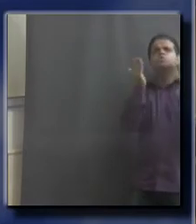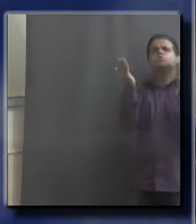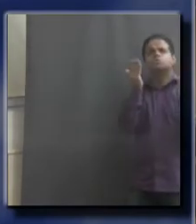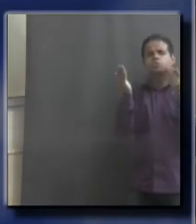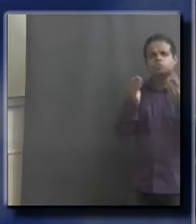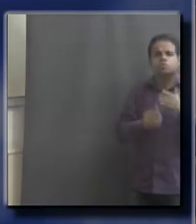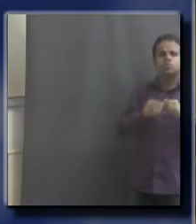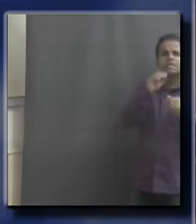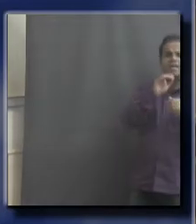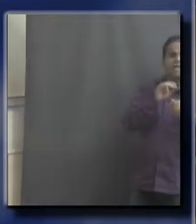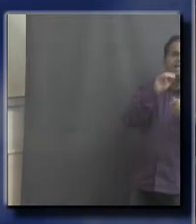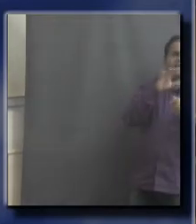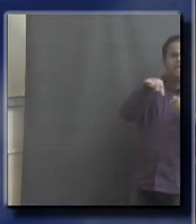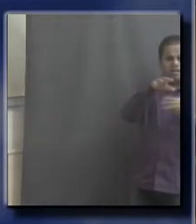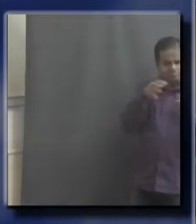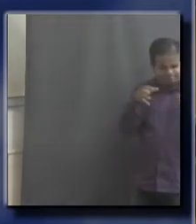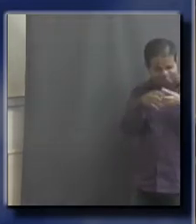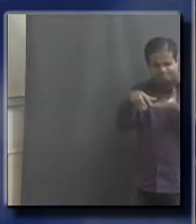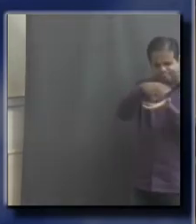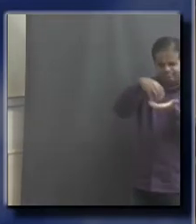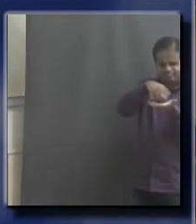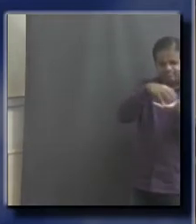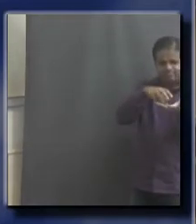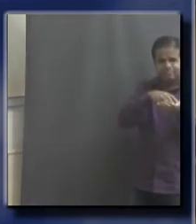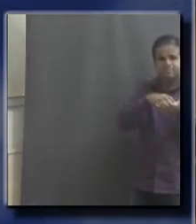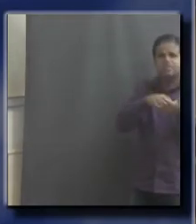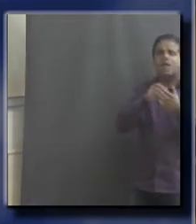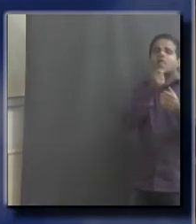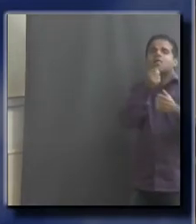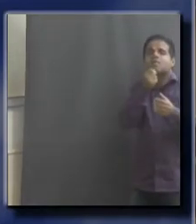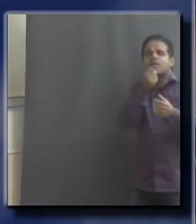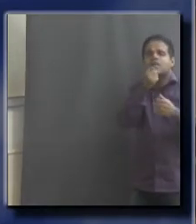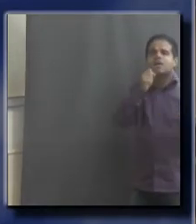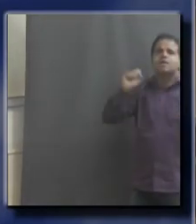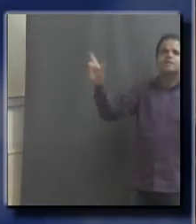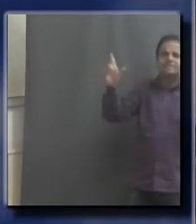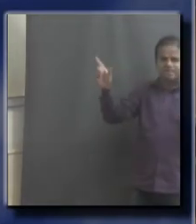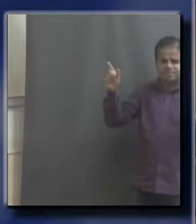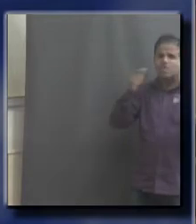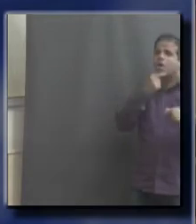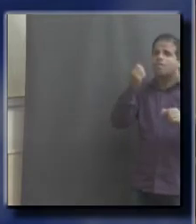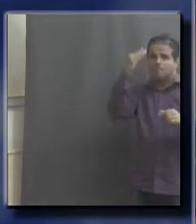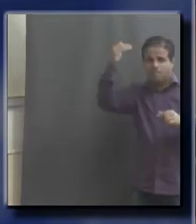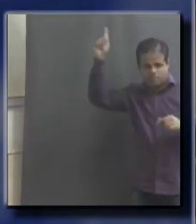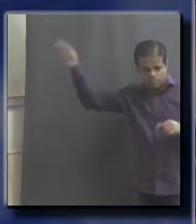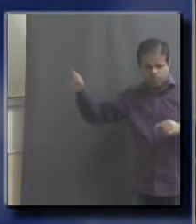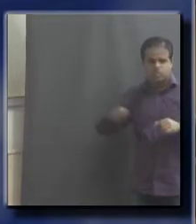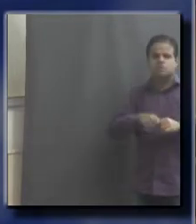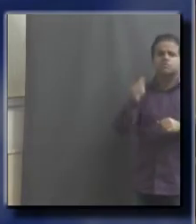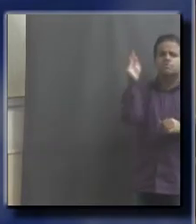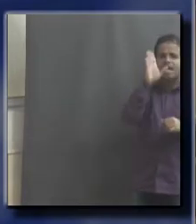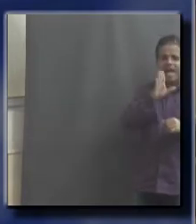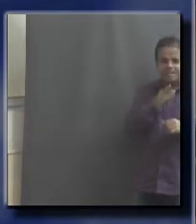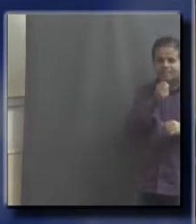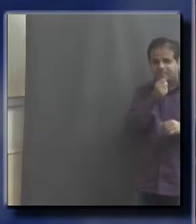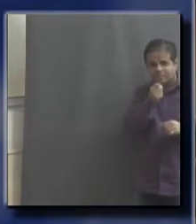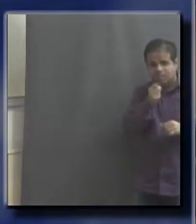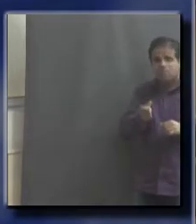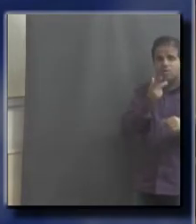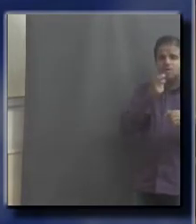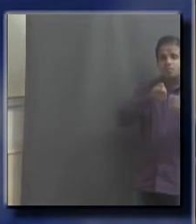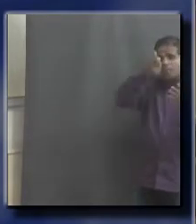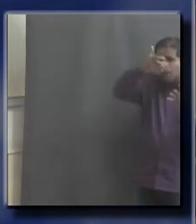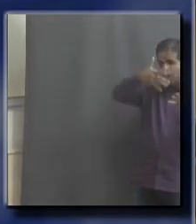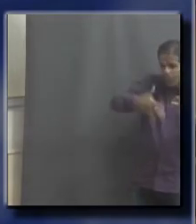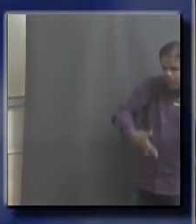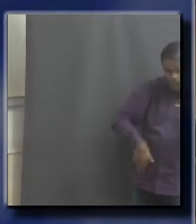do MIT, em entrevista a um jornalista brasileiro, quando o MIT disponibilizou todos os conteúdos